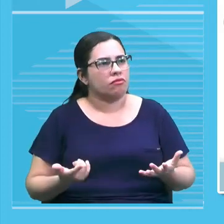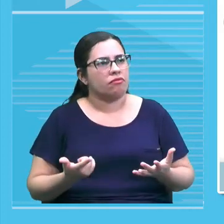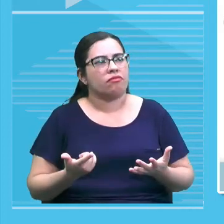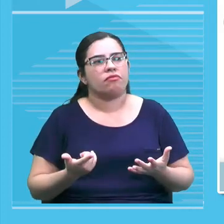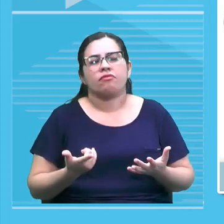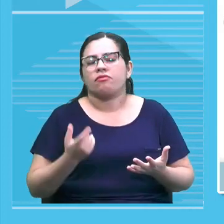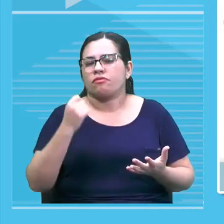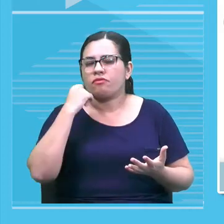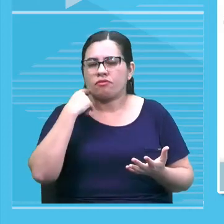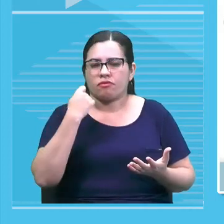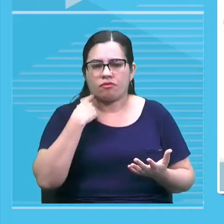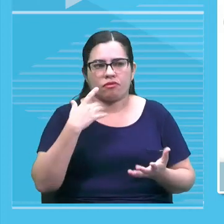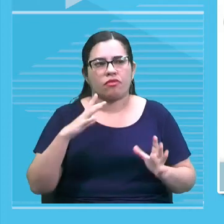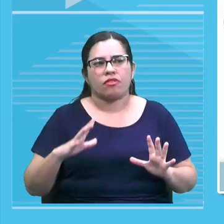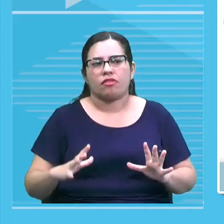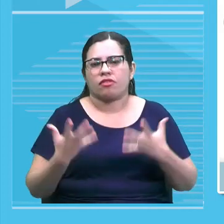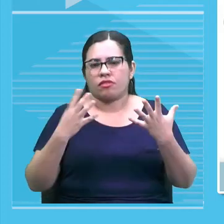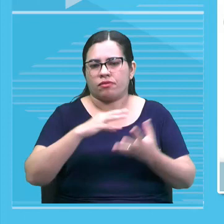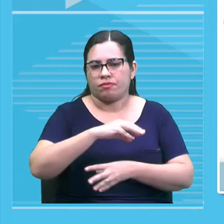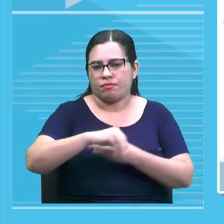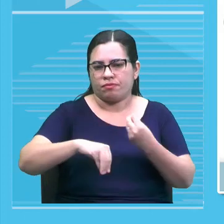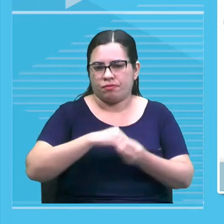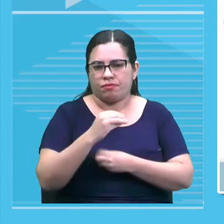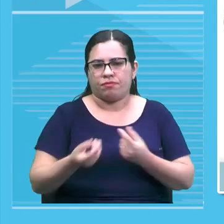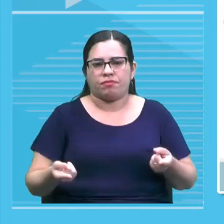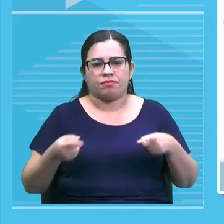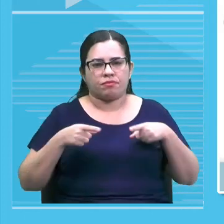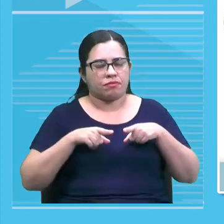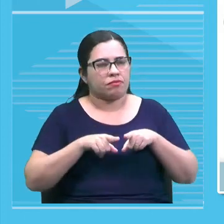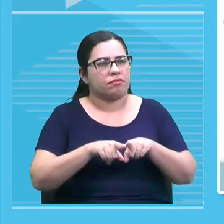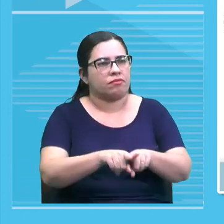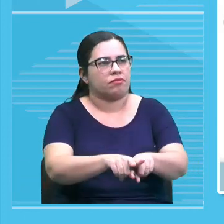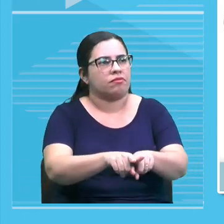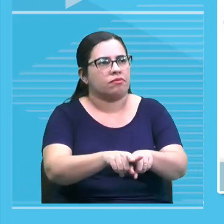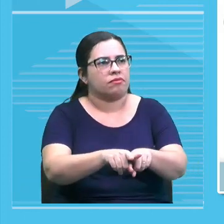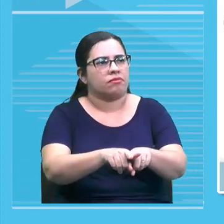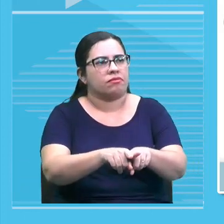vai acontecer na onda mista ao mesmo tempo